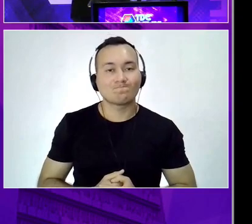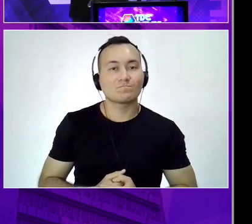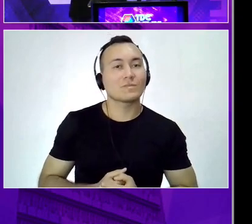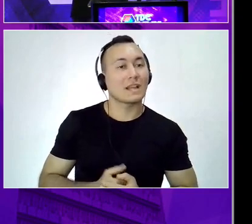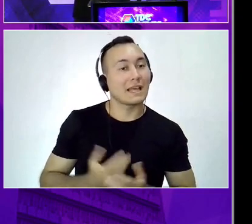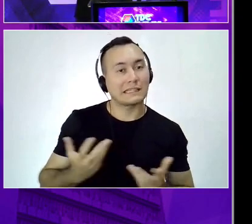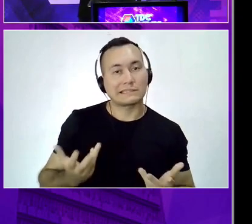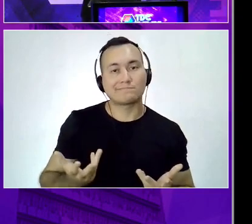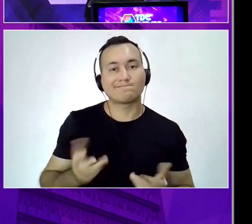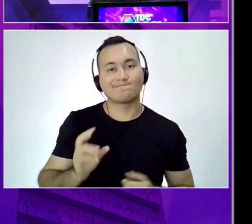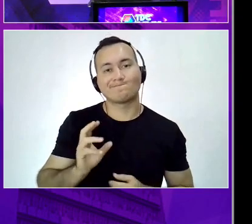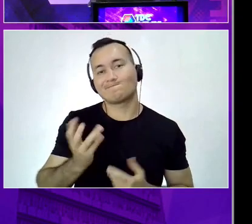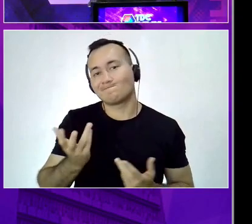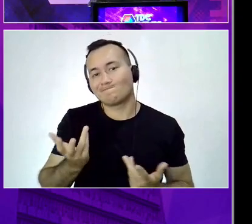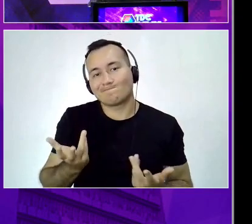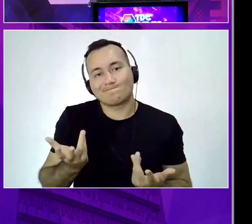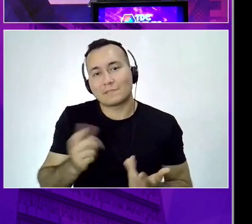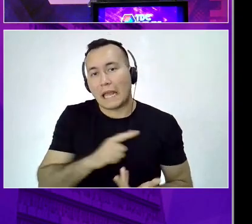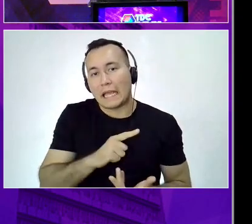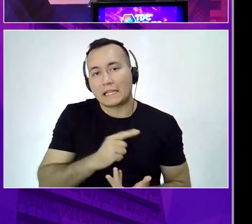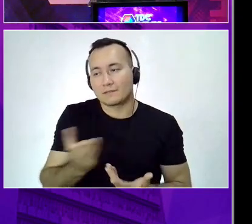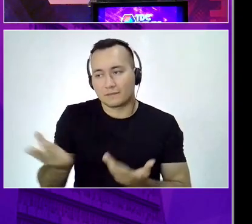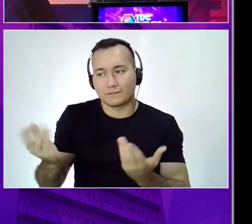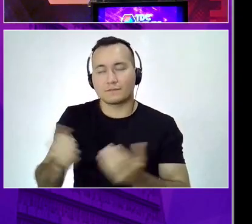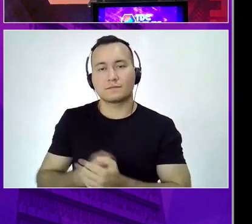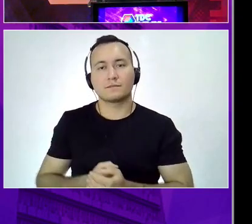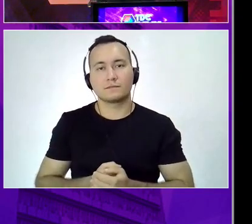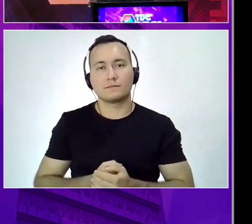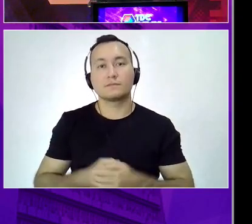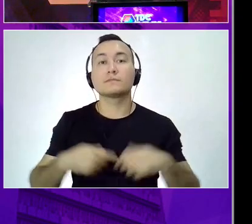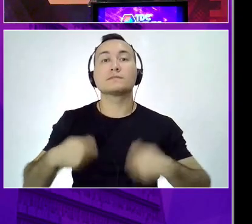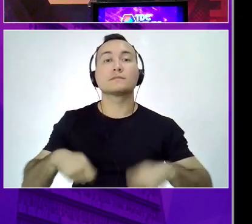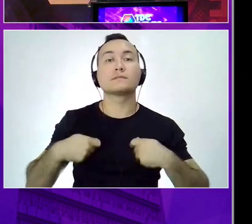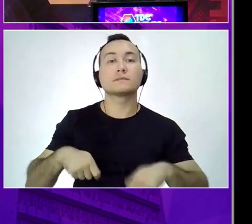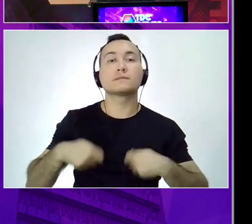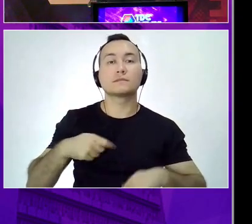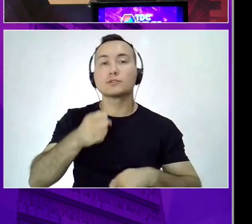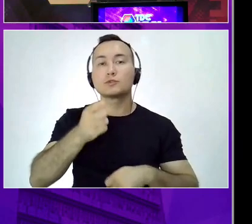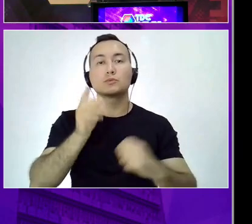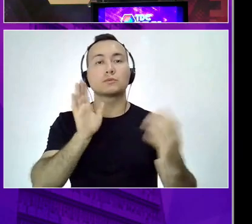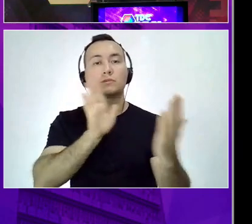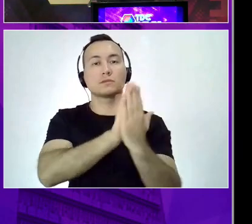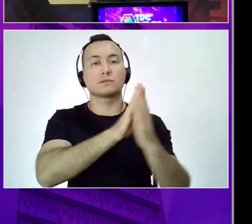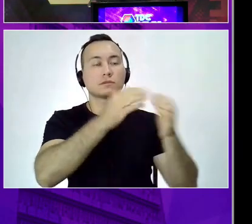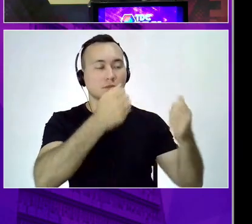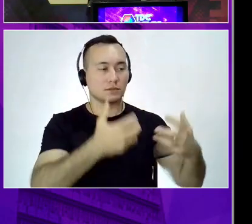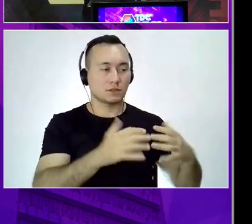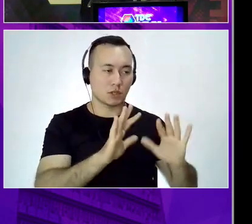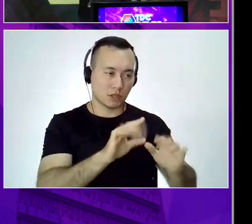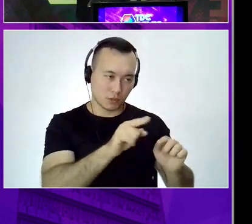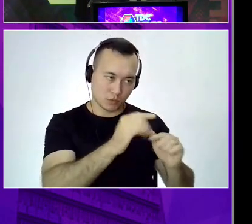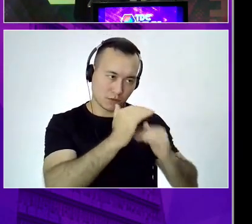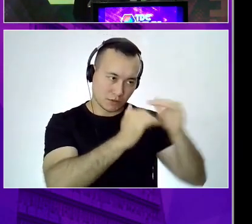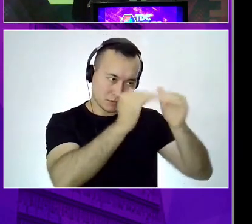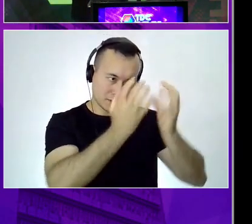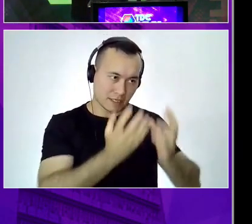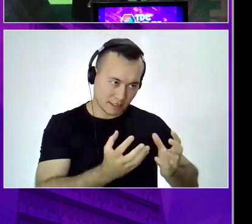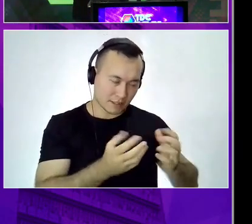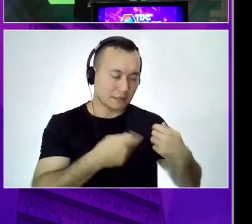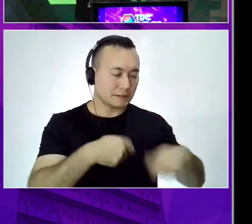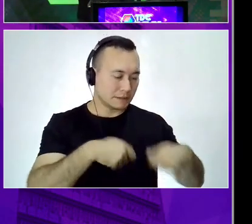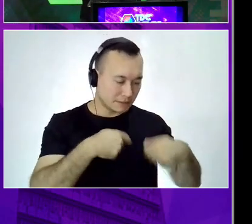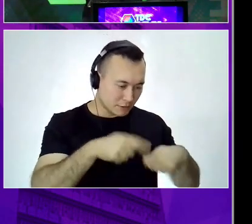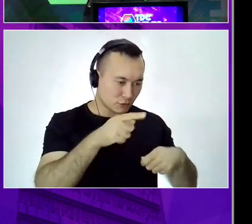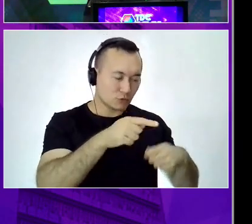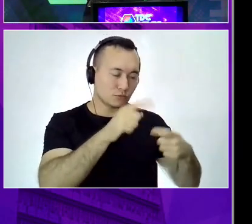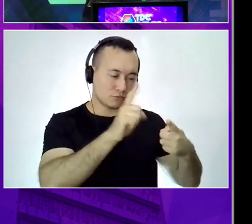fizer isso, isso e isso. E eu meio que seto um contrato com ele para que eu possa depois, numa avaliação de desempenho,